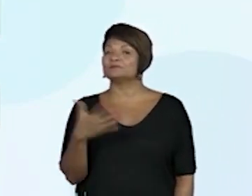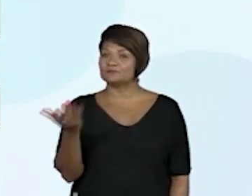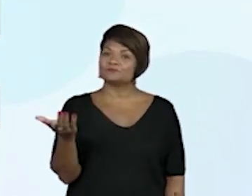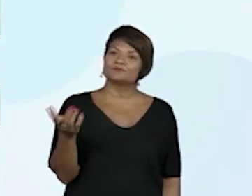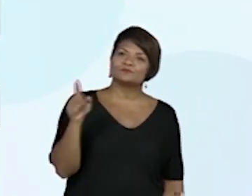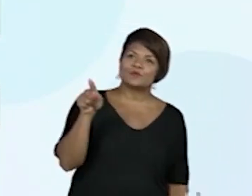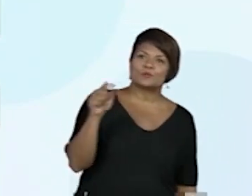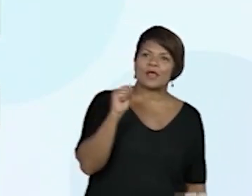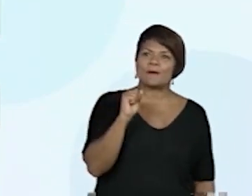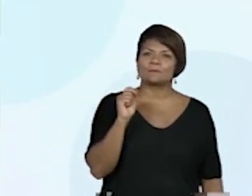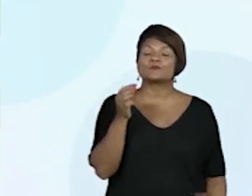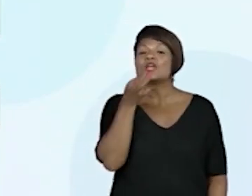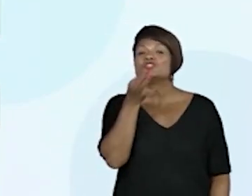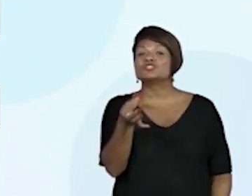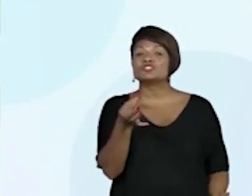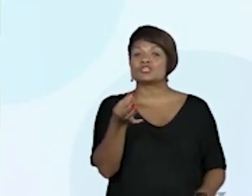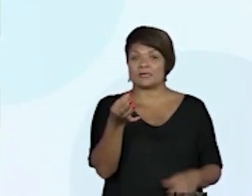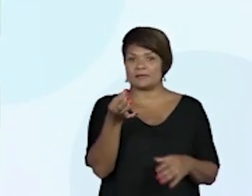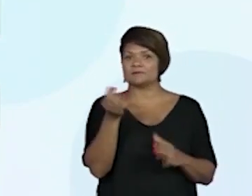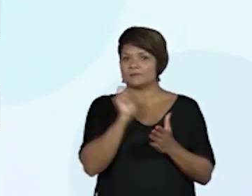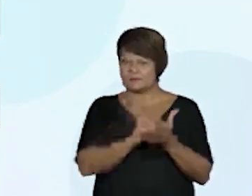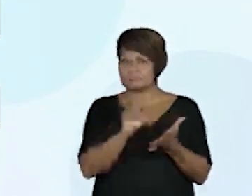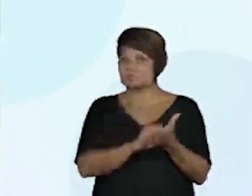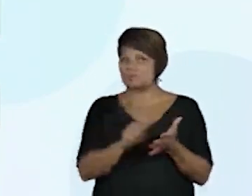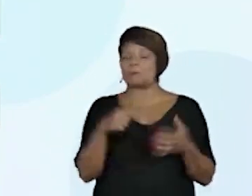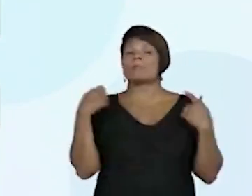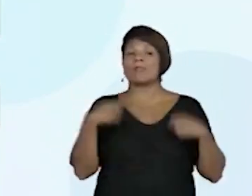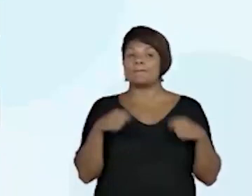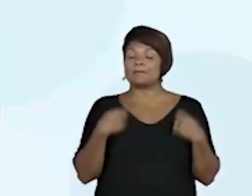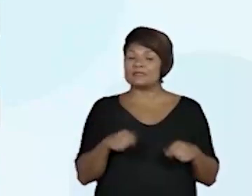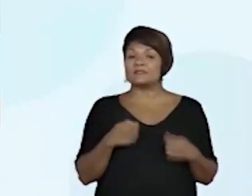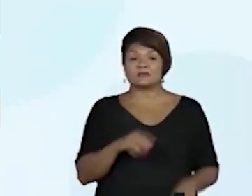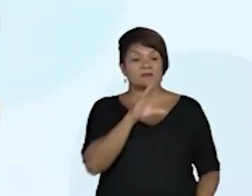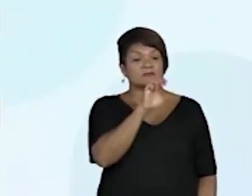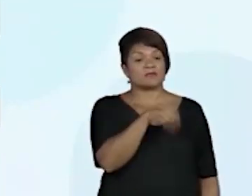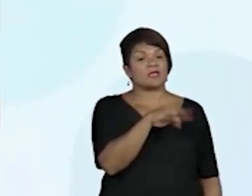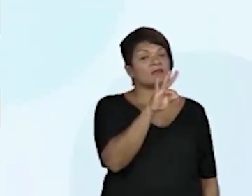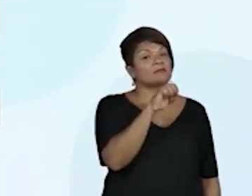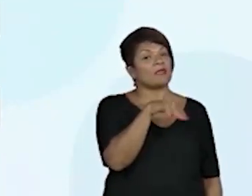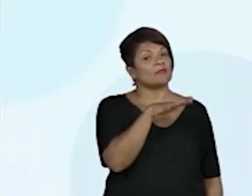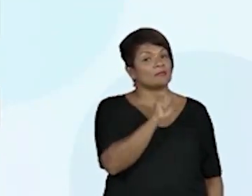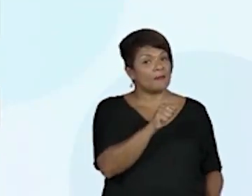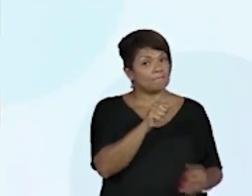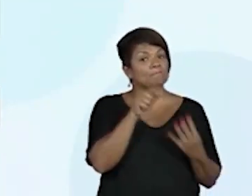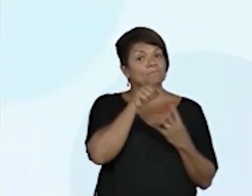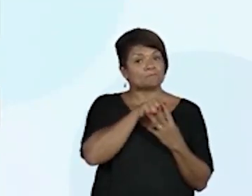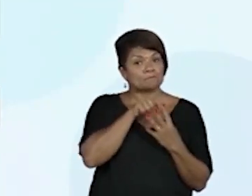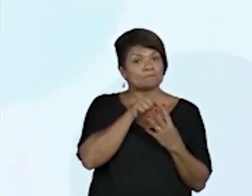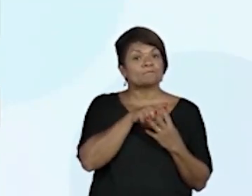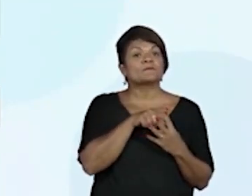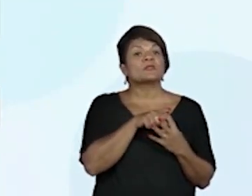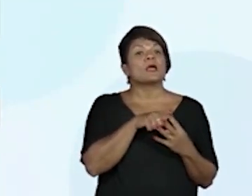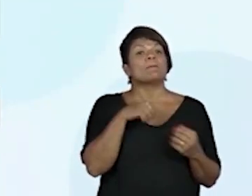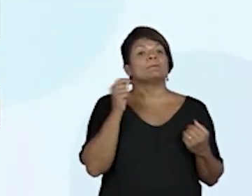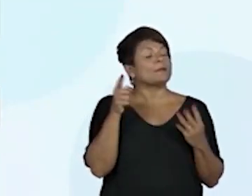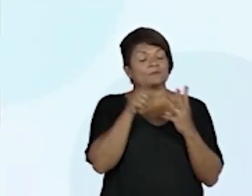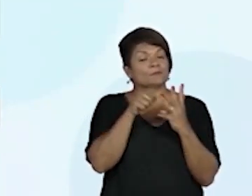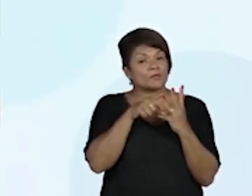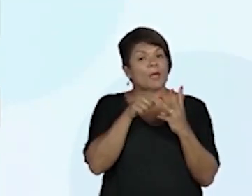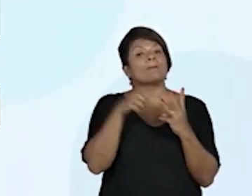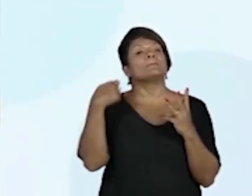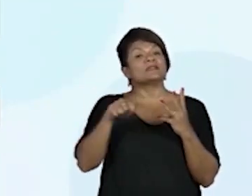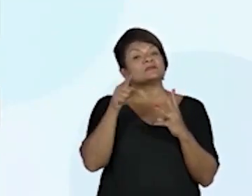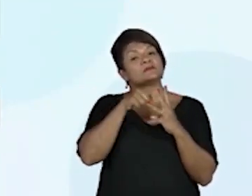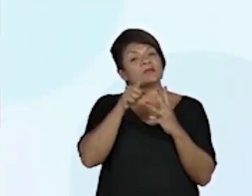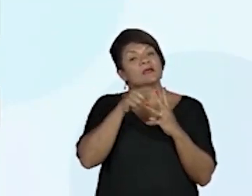da escrita, criançada. A dica é, tem que ter centena, tem que ter dezena e